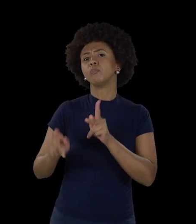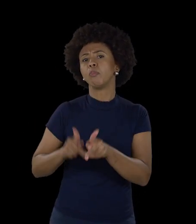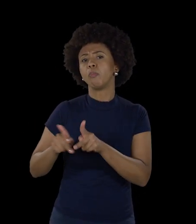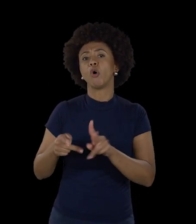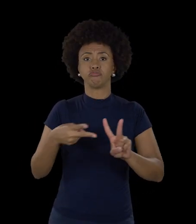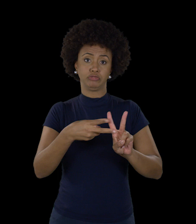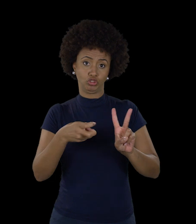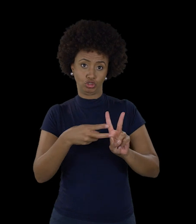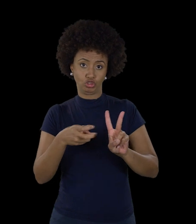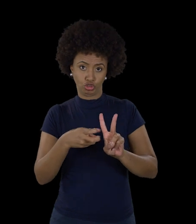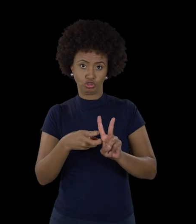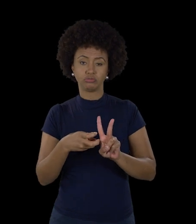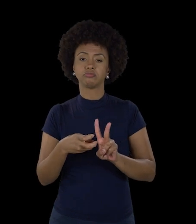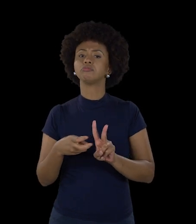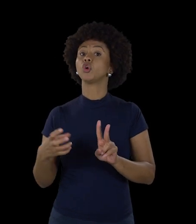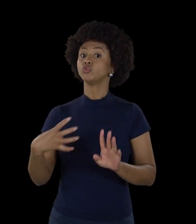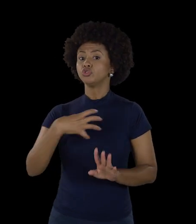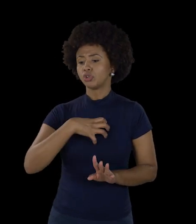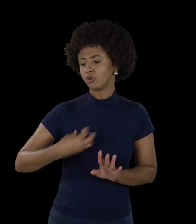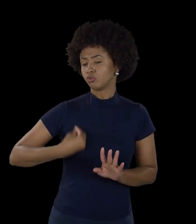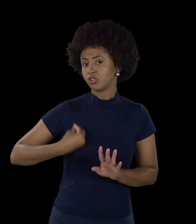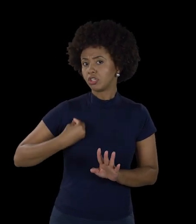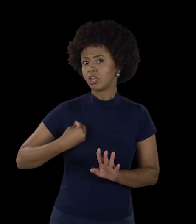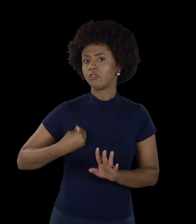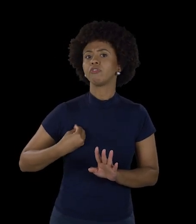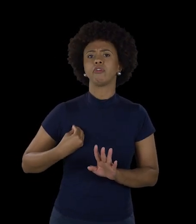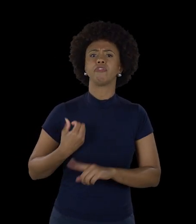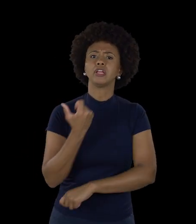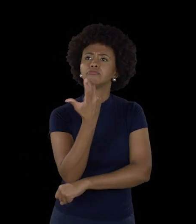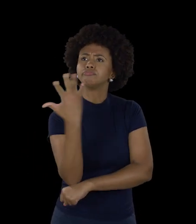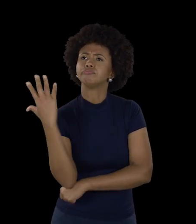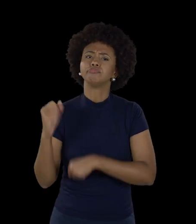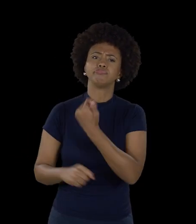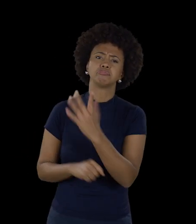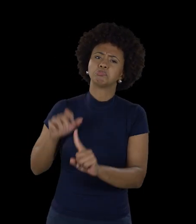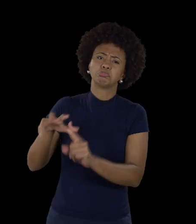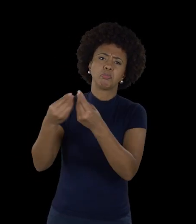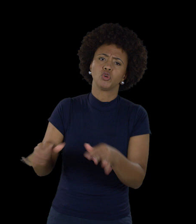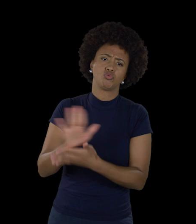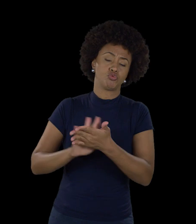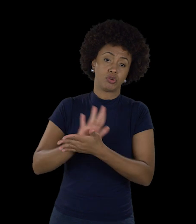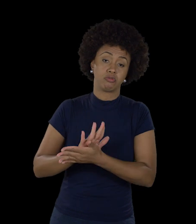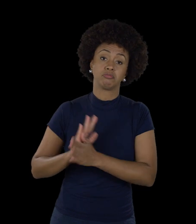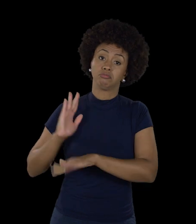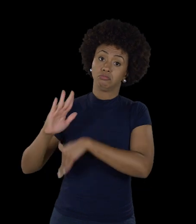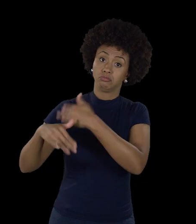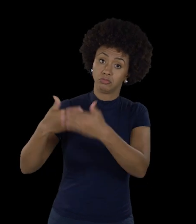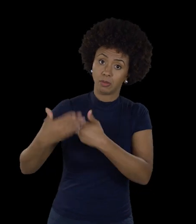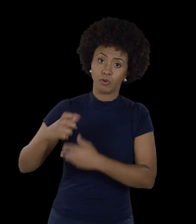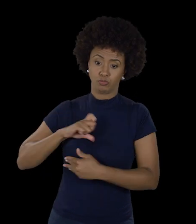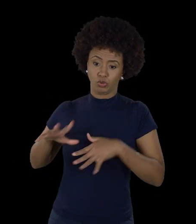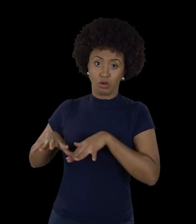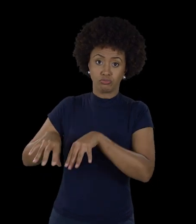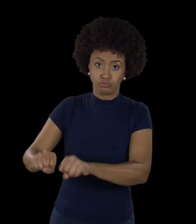no início se aglutinavam nessa região e tinham um estilo de vida com mínimo impacto na natureza.